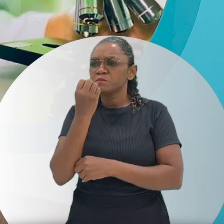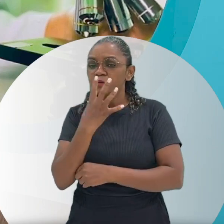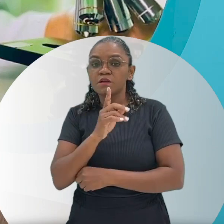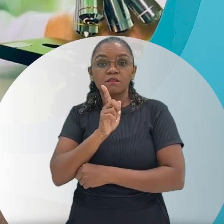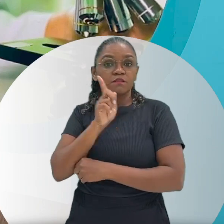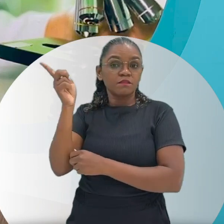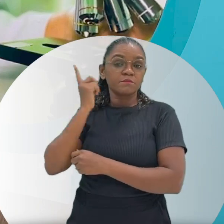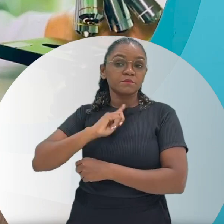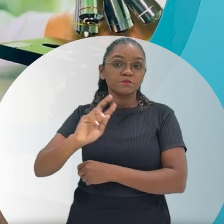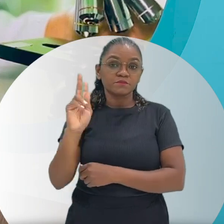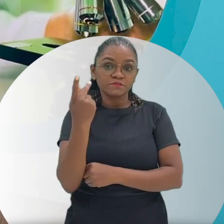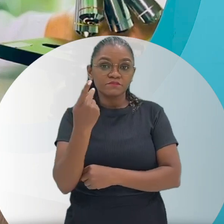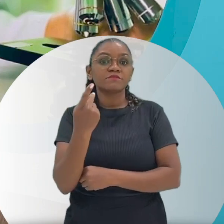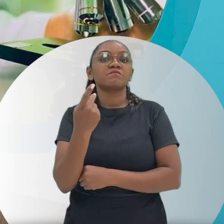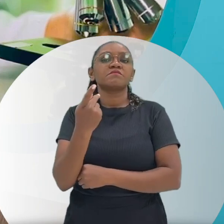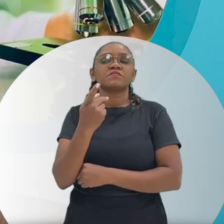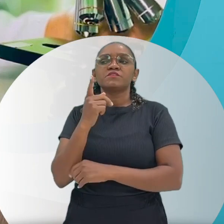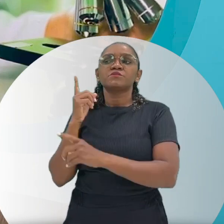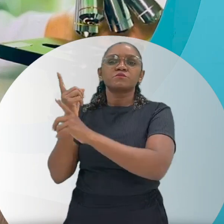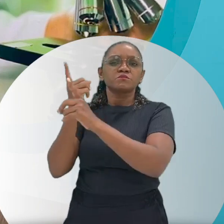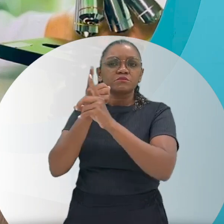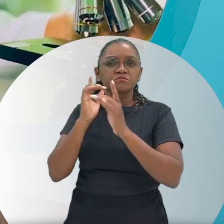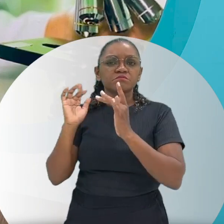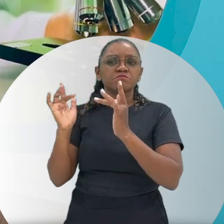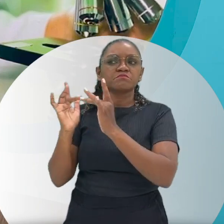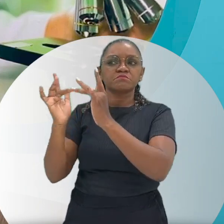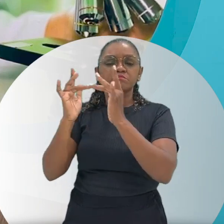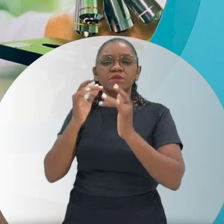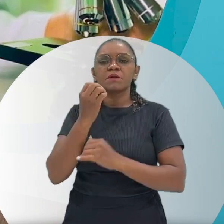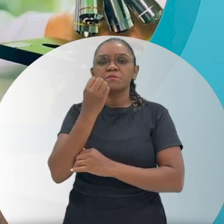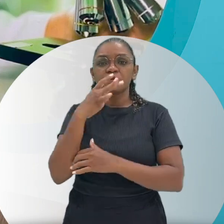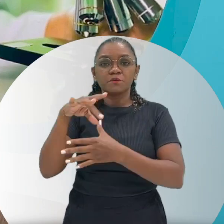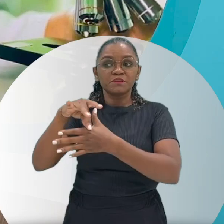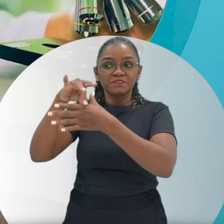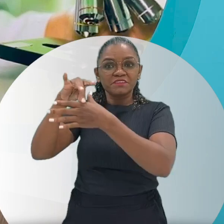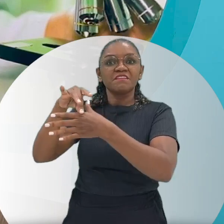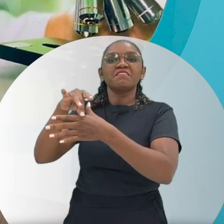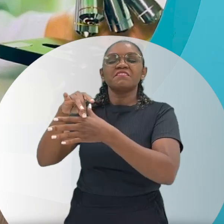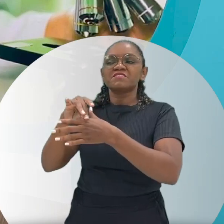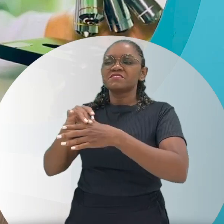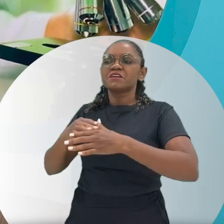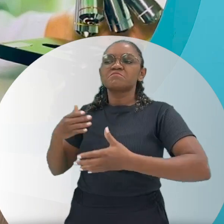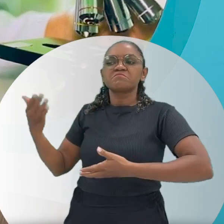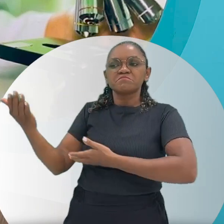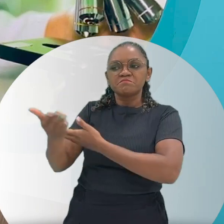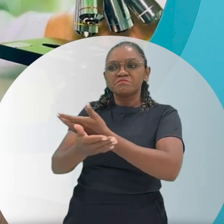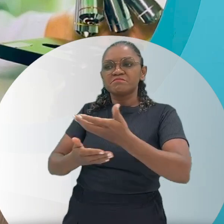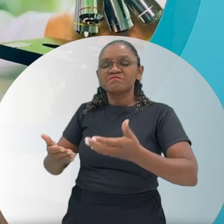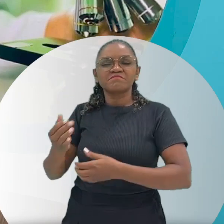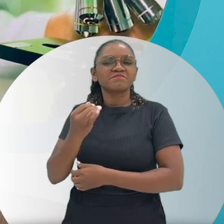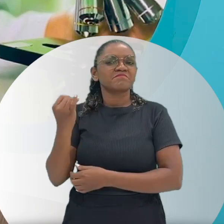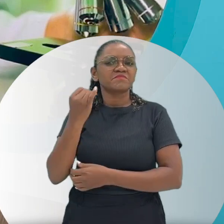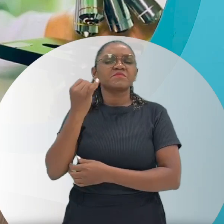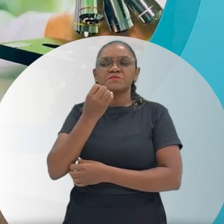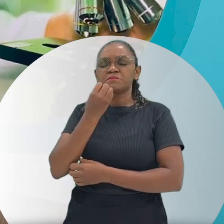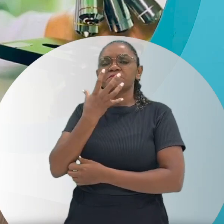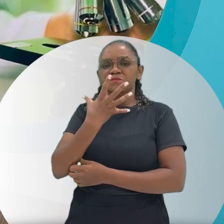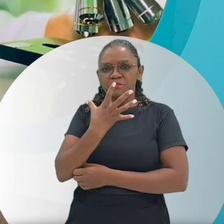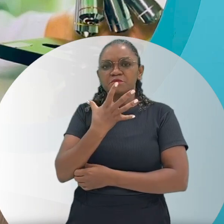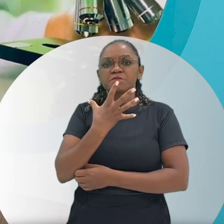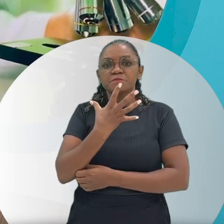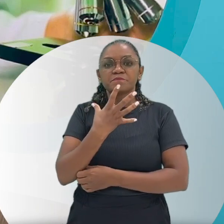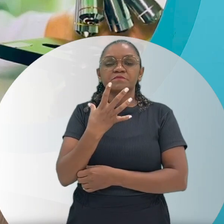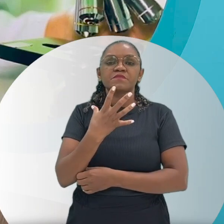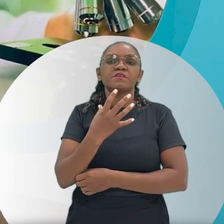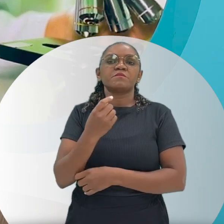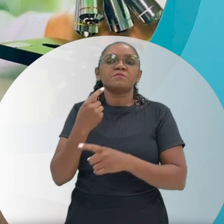Belo Horizonte, né? Viraram lideranças no meio de lideranças, eu acho isso muito incrível e fundamental,